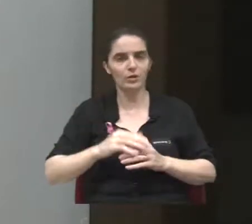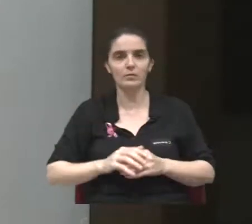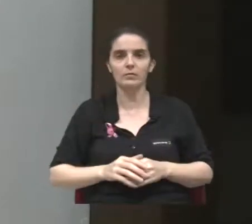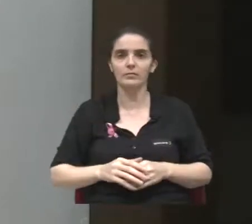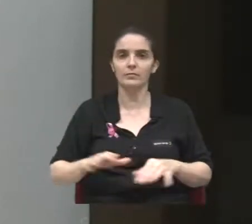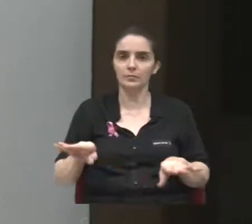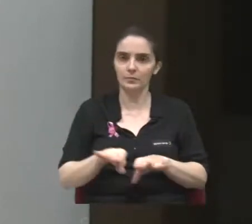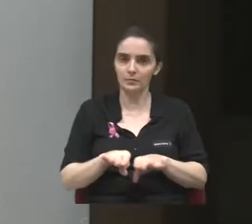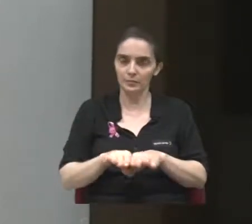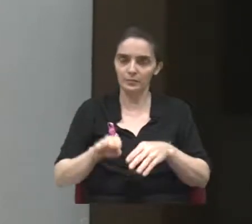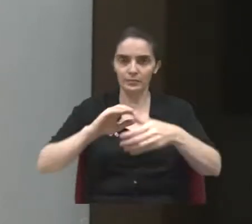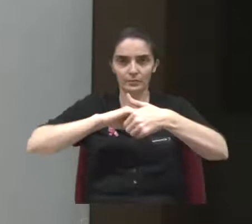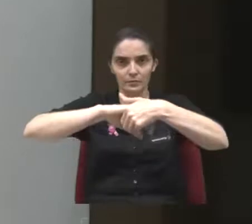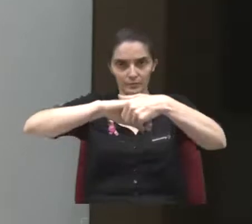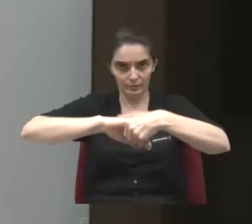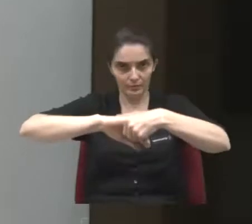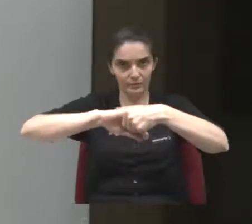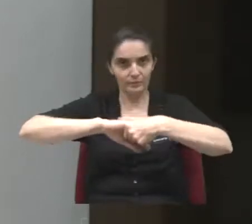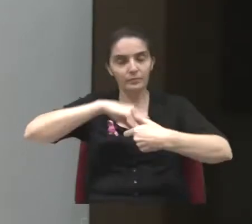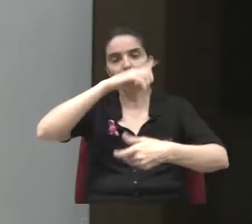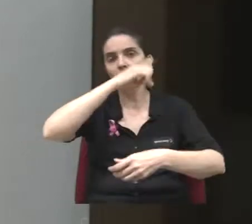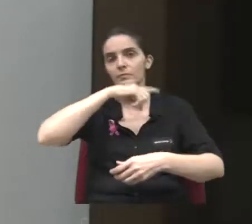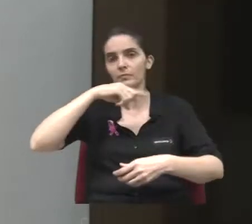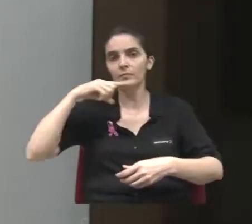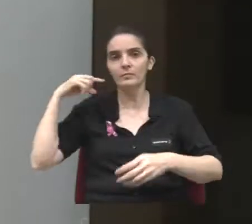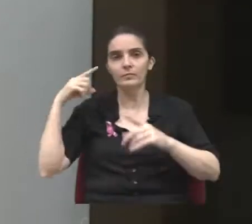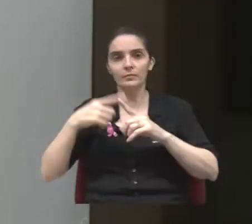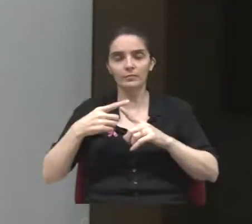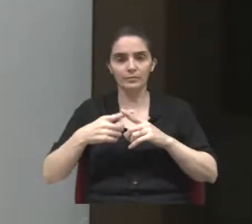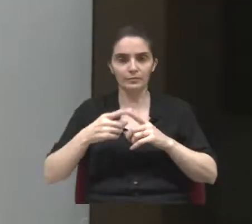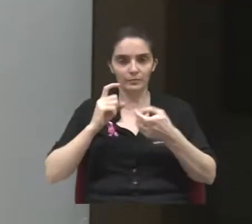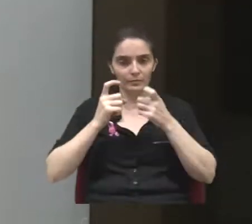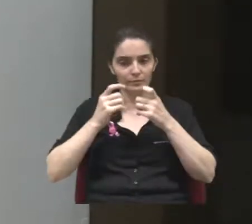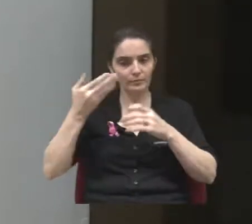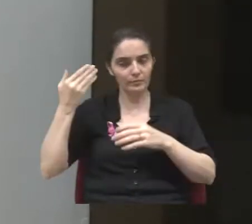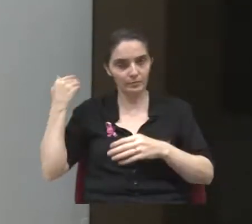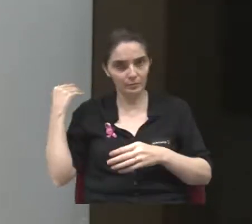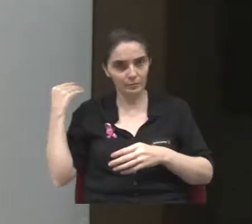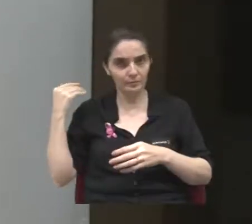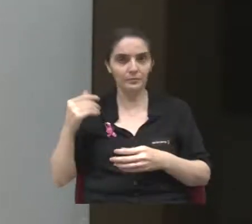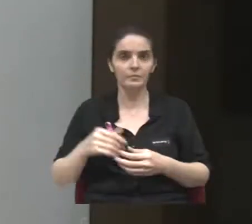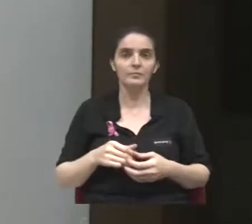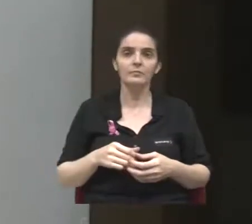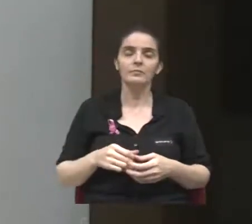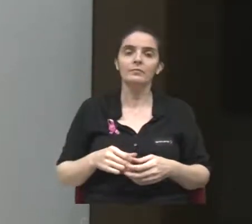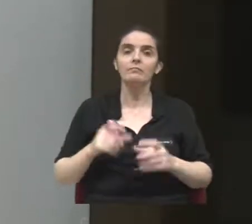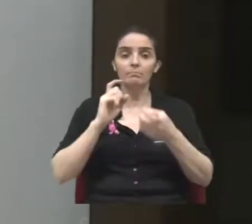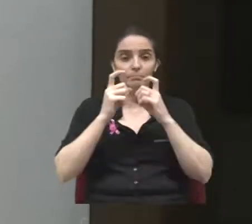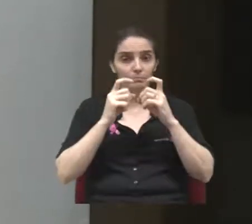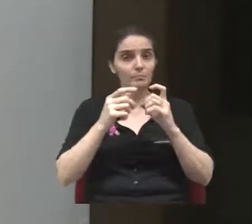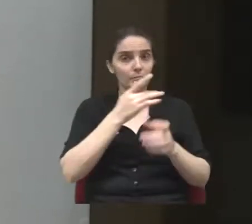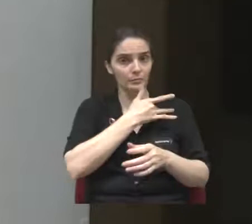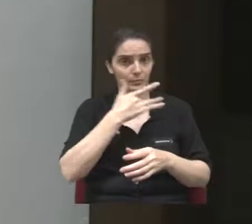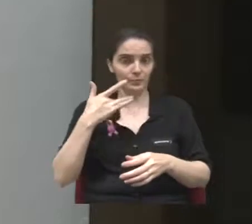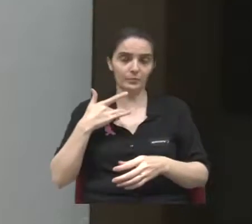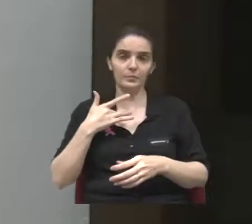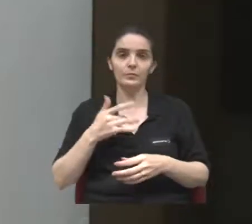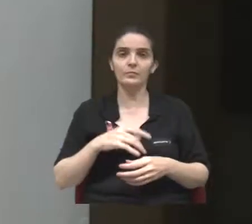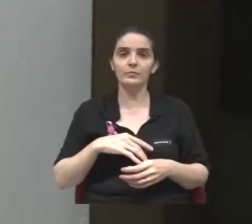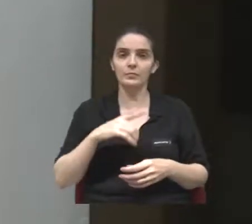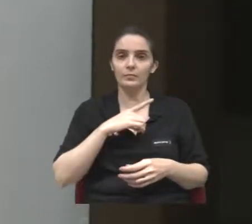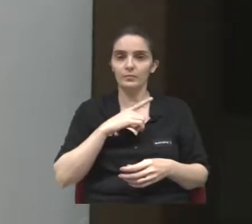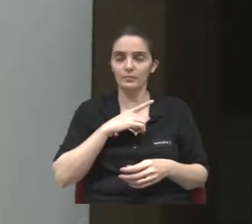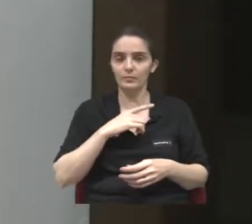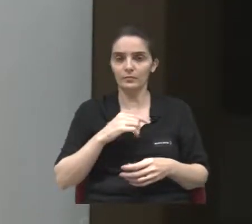vereadora Mayra, que na última reunião da saúde recebeu o doutor Vitor e